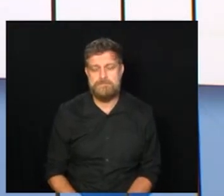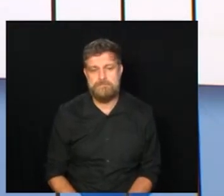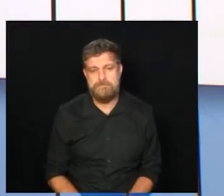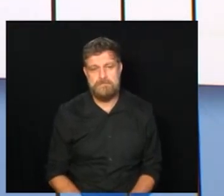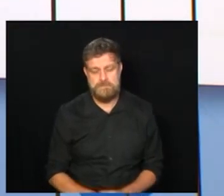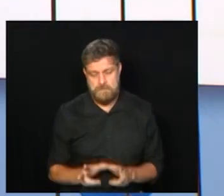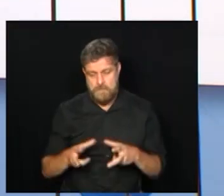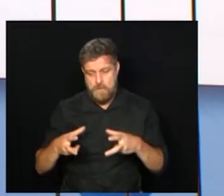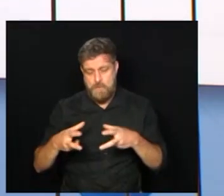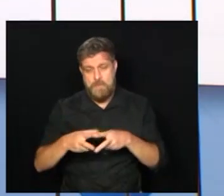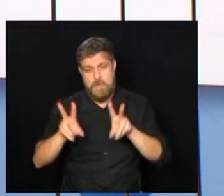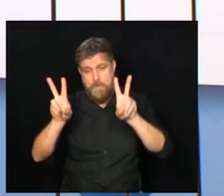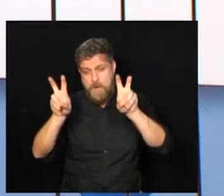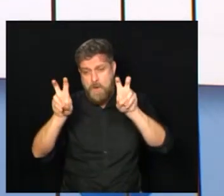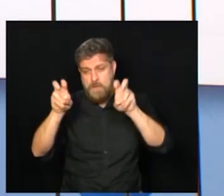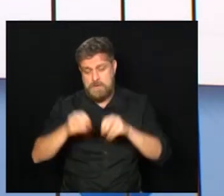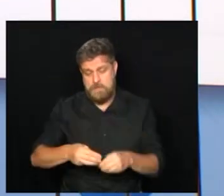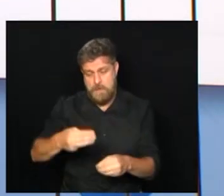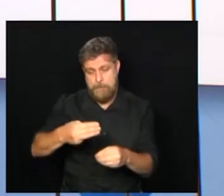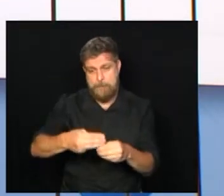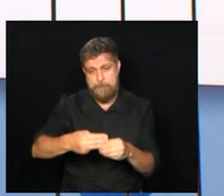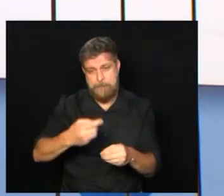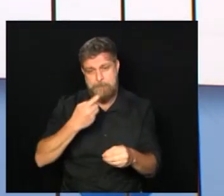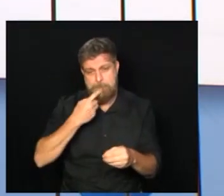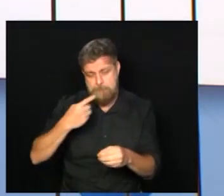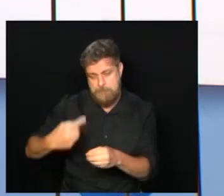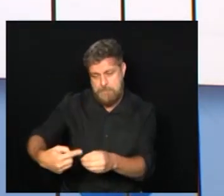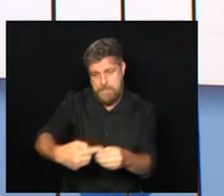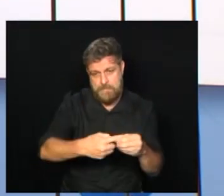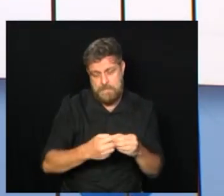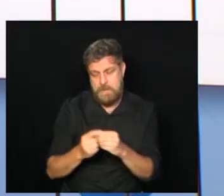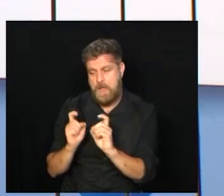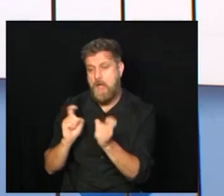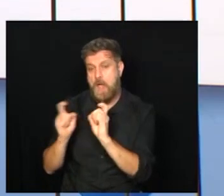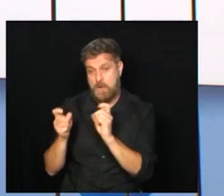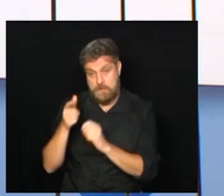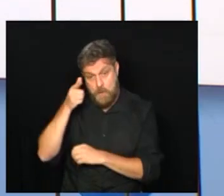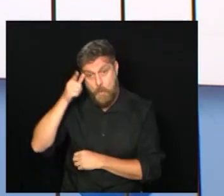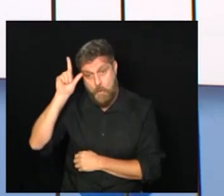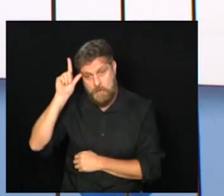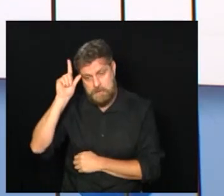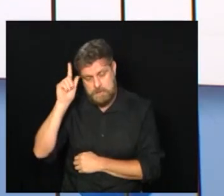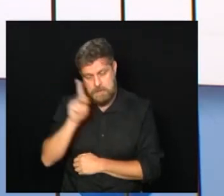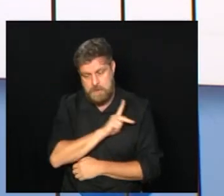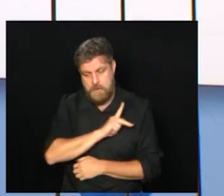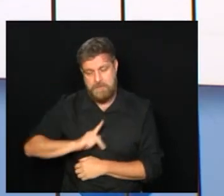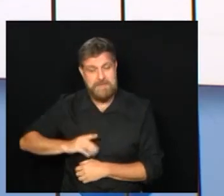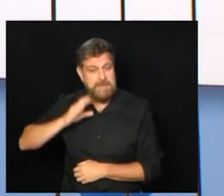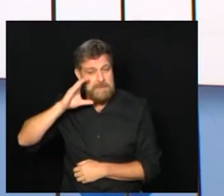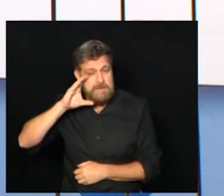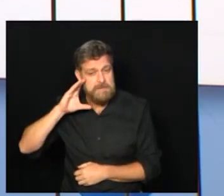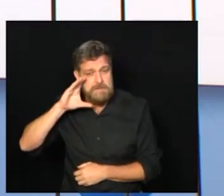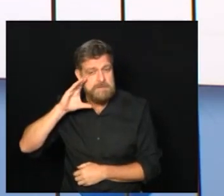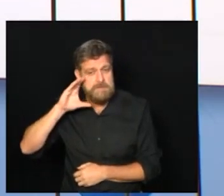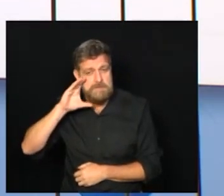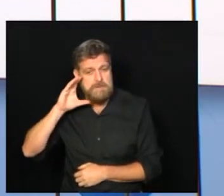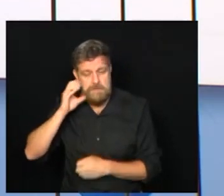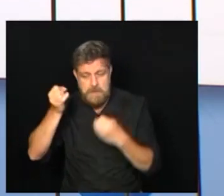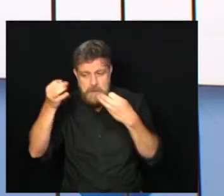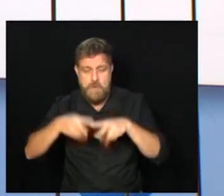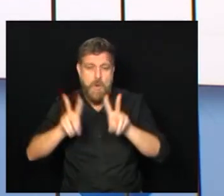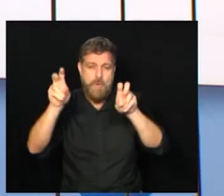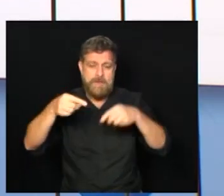a Comissão para os Assuntos da RMC se reuniu ontem. O presidente, vereador Luiz Cirilo, falou sobre os